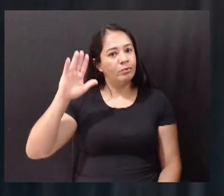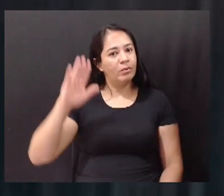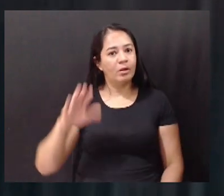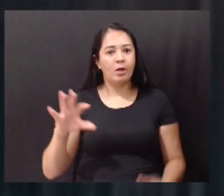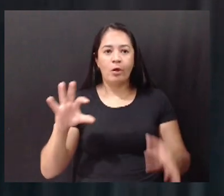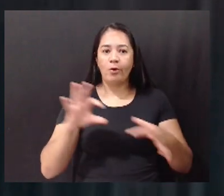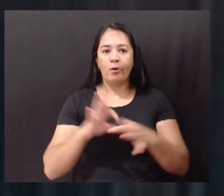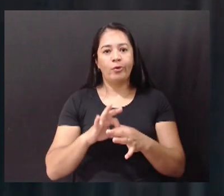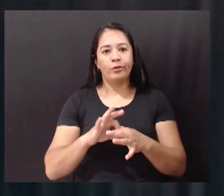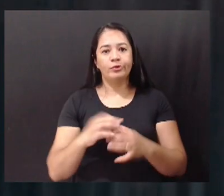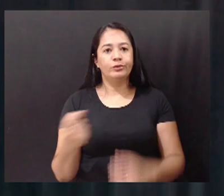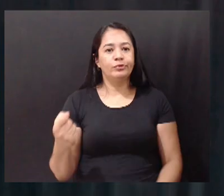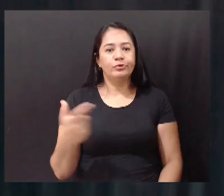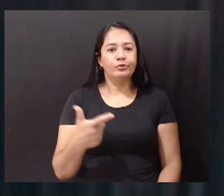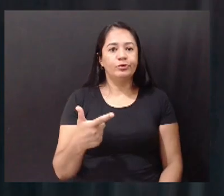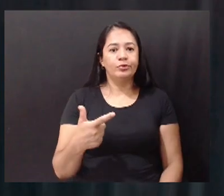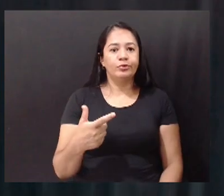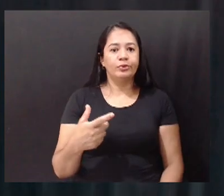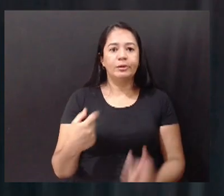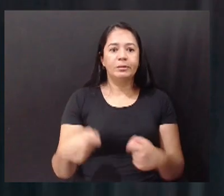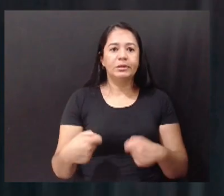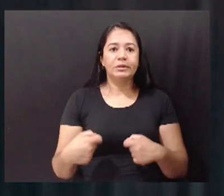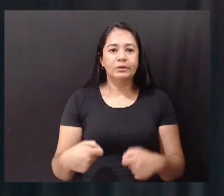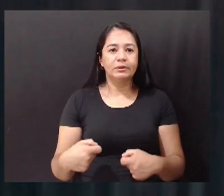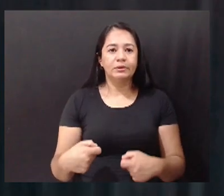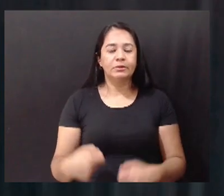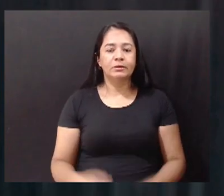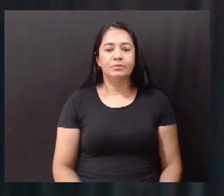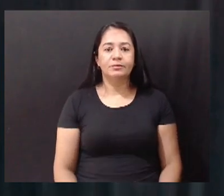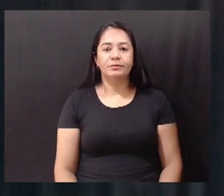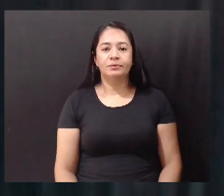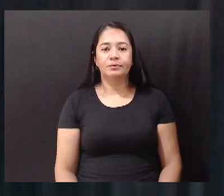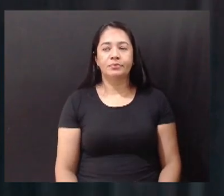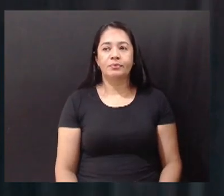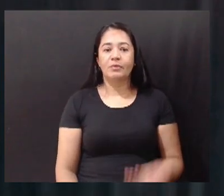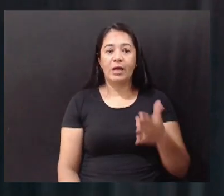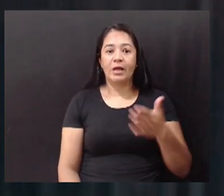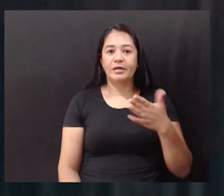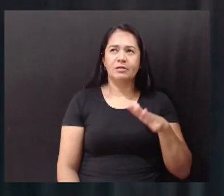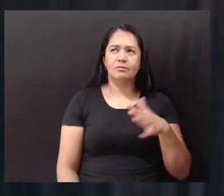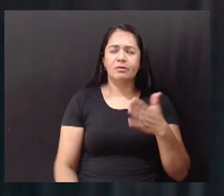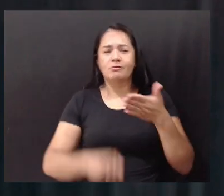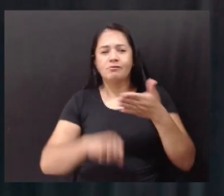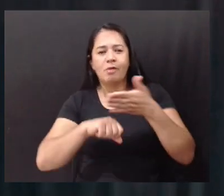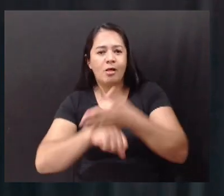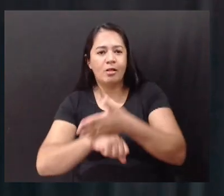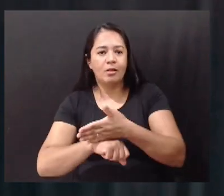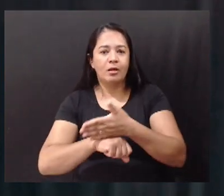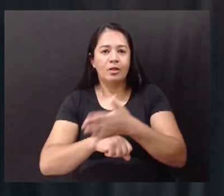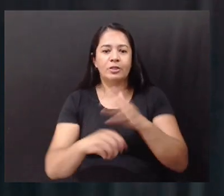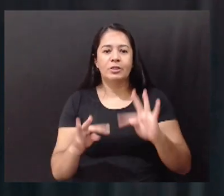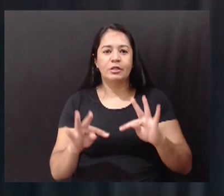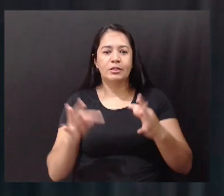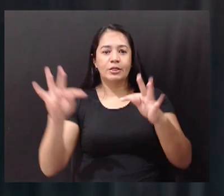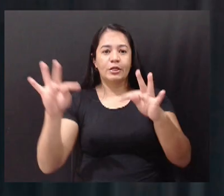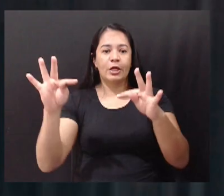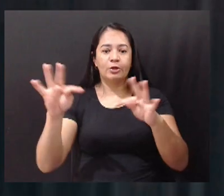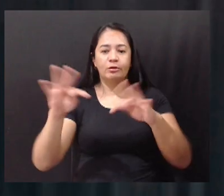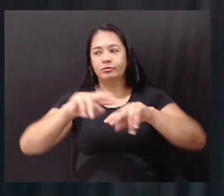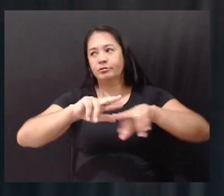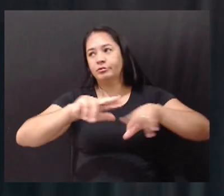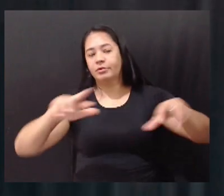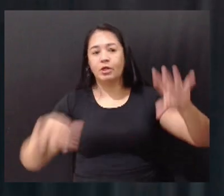do que é o recomendado. E às vezes, tendo acesso, né, às tecnologias diversas do dia a